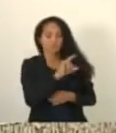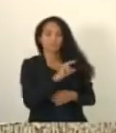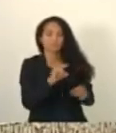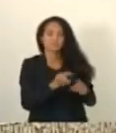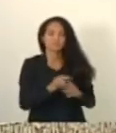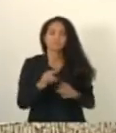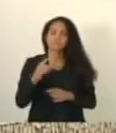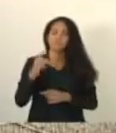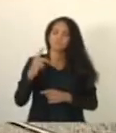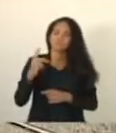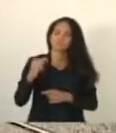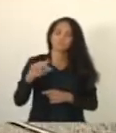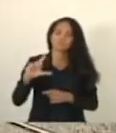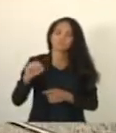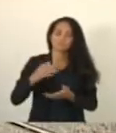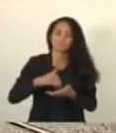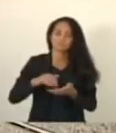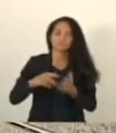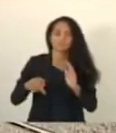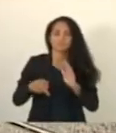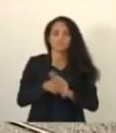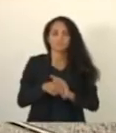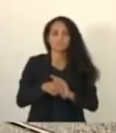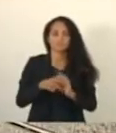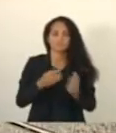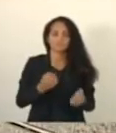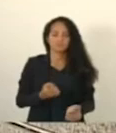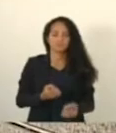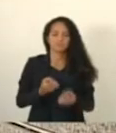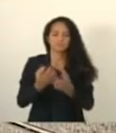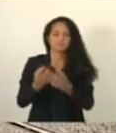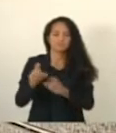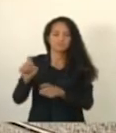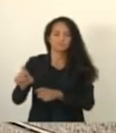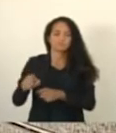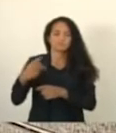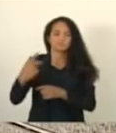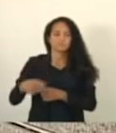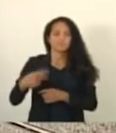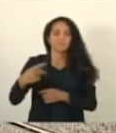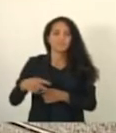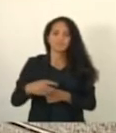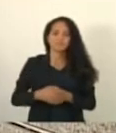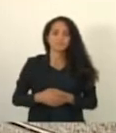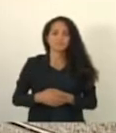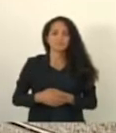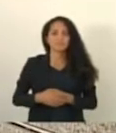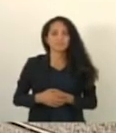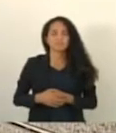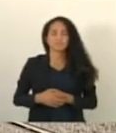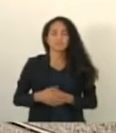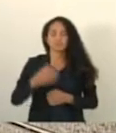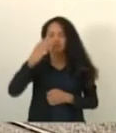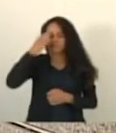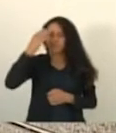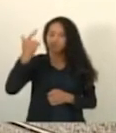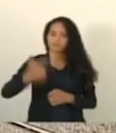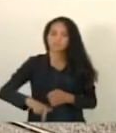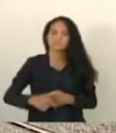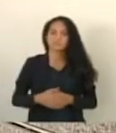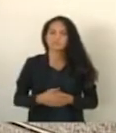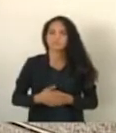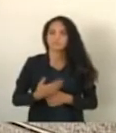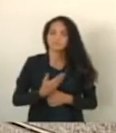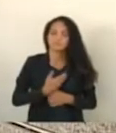Paulo Folletto, que é o nosso secretário da Agricultura aqui no Estado do Espírito Santo. Foi uma festa lindíssima. Muito obrigado mais uma vez,